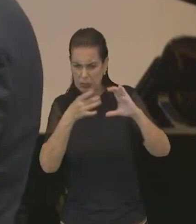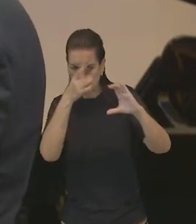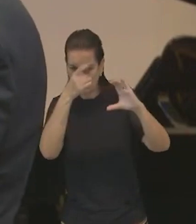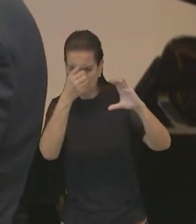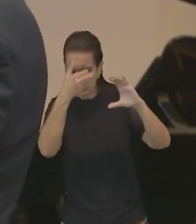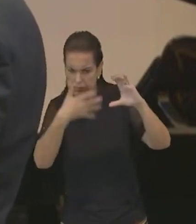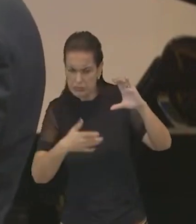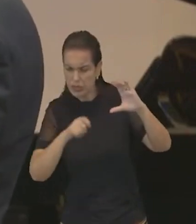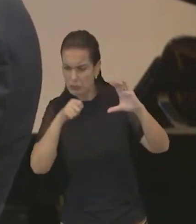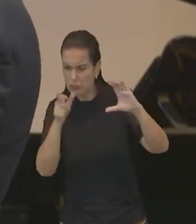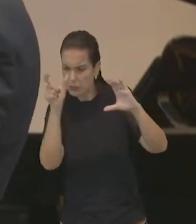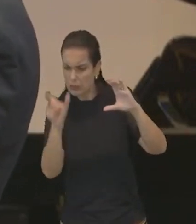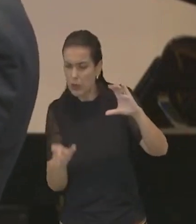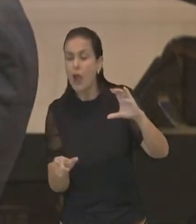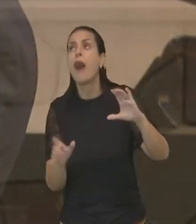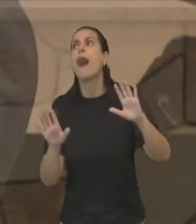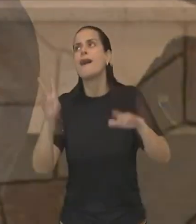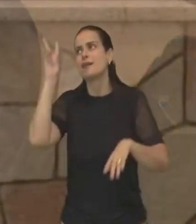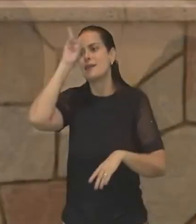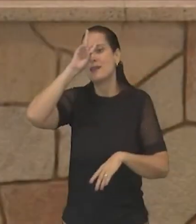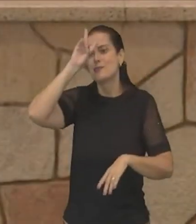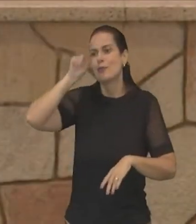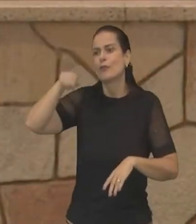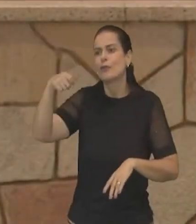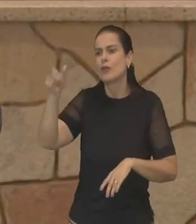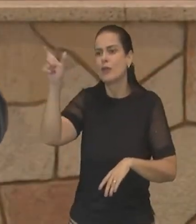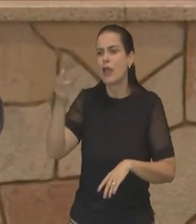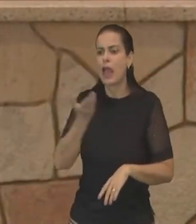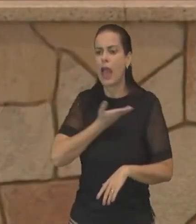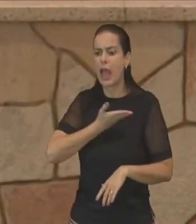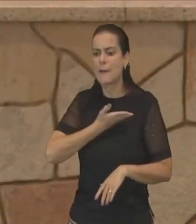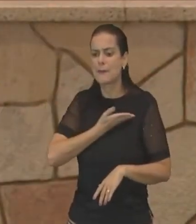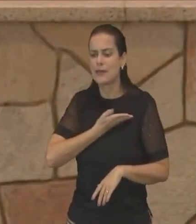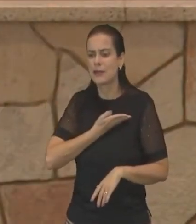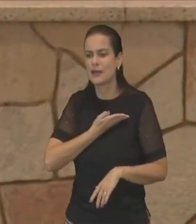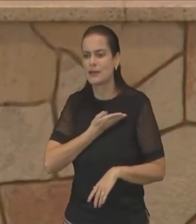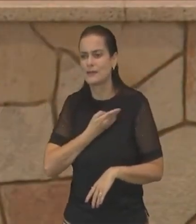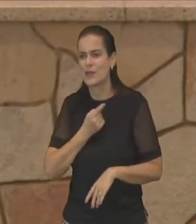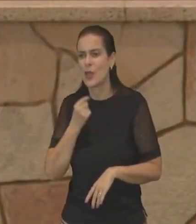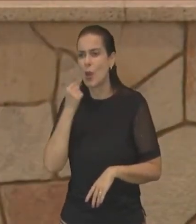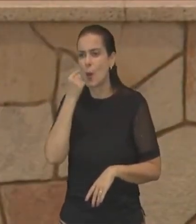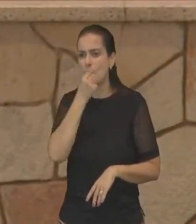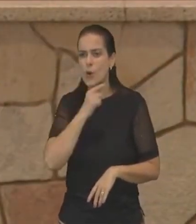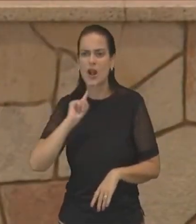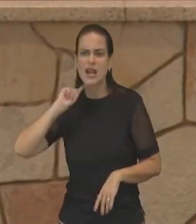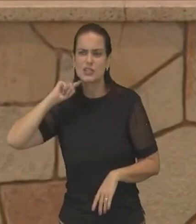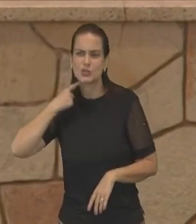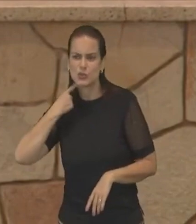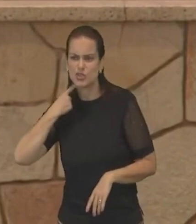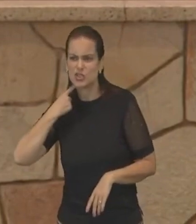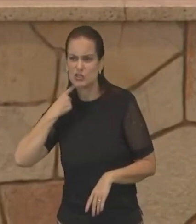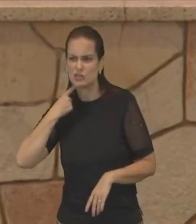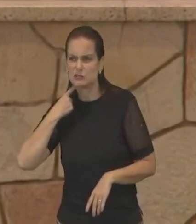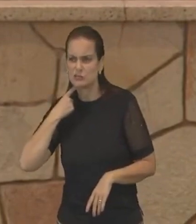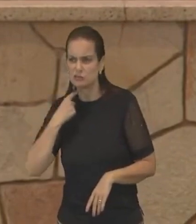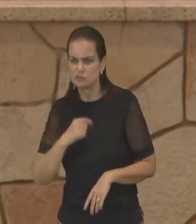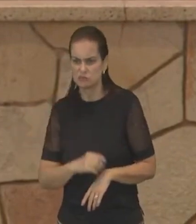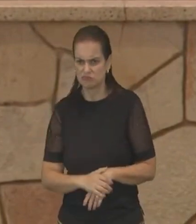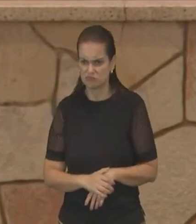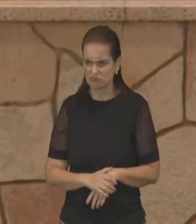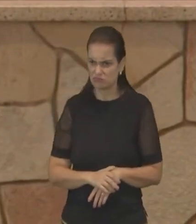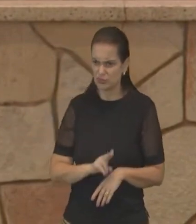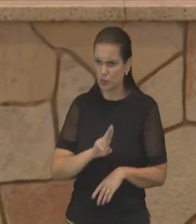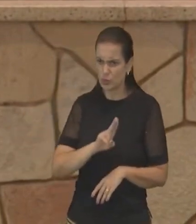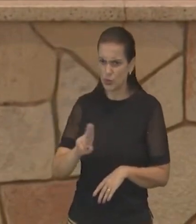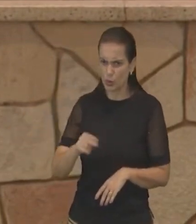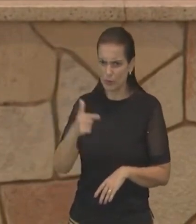daquele jovem e alguém se lembrou: ah, é o nosso amigo, é o Boca Suja. O apelido desse jovem crente naquele setor